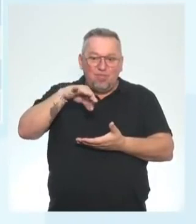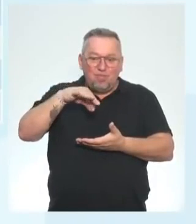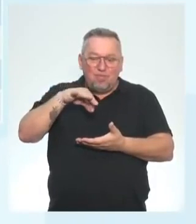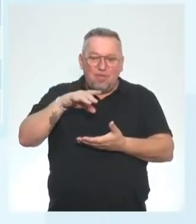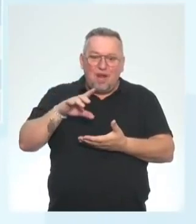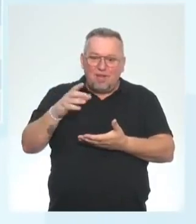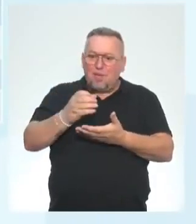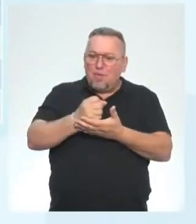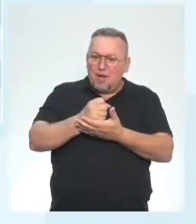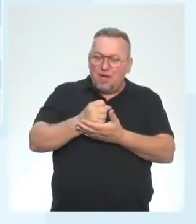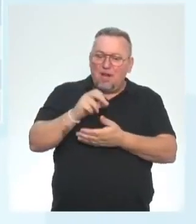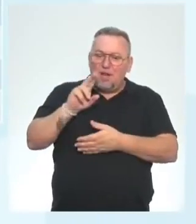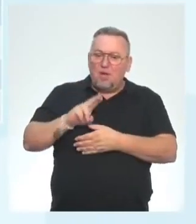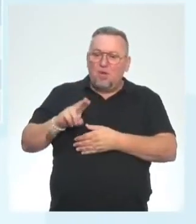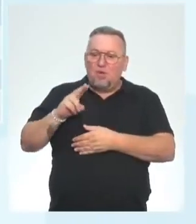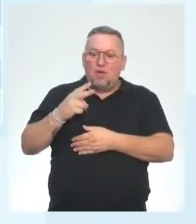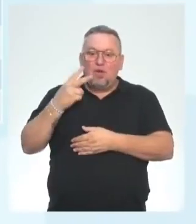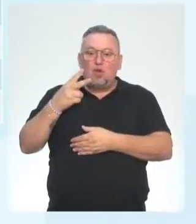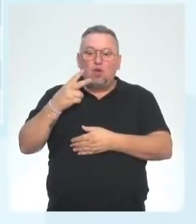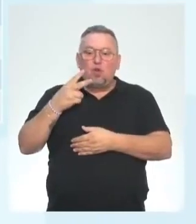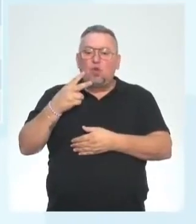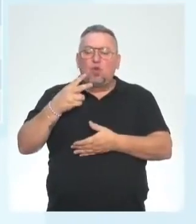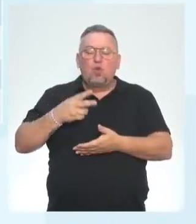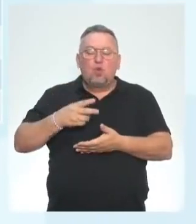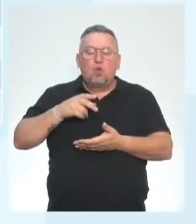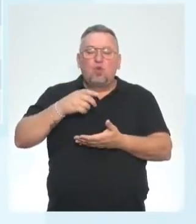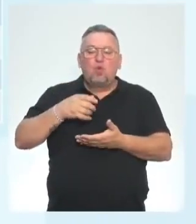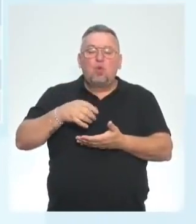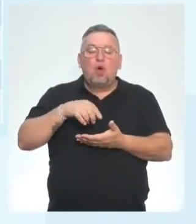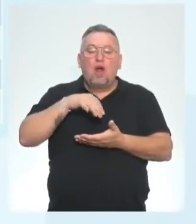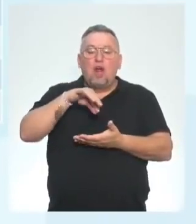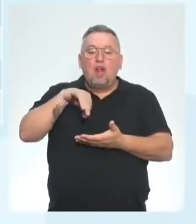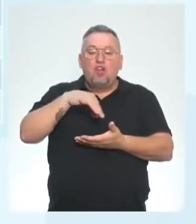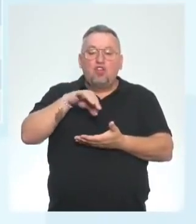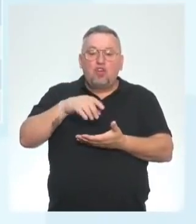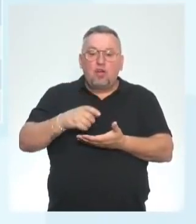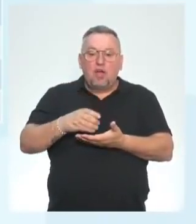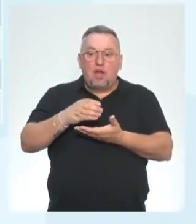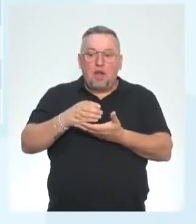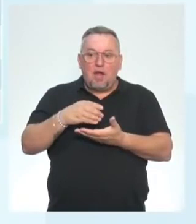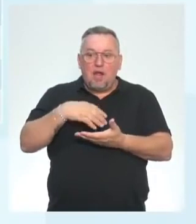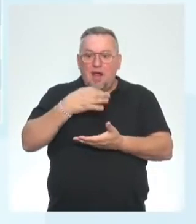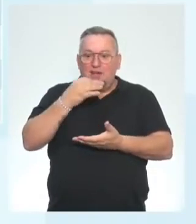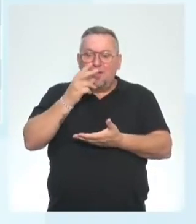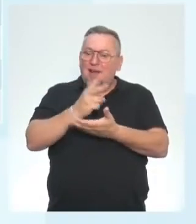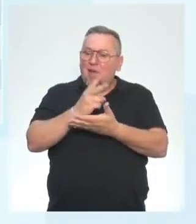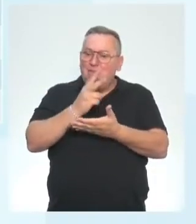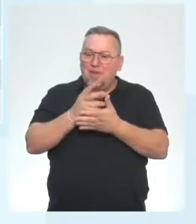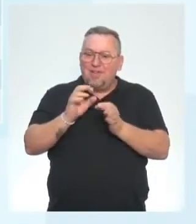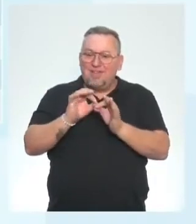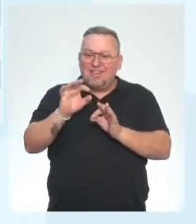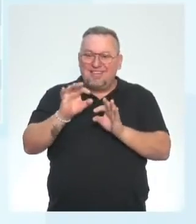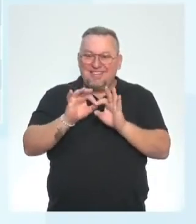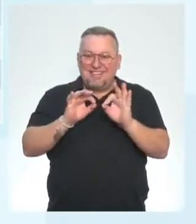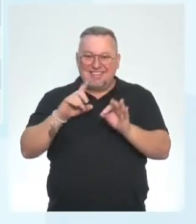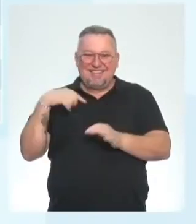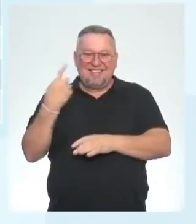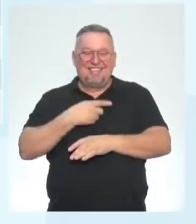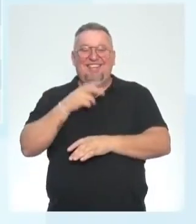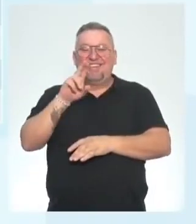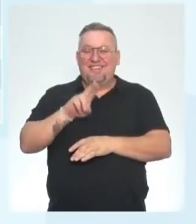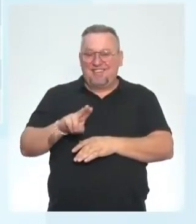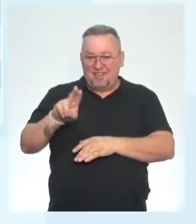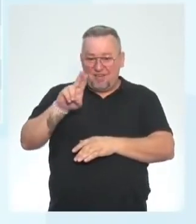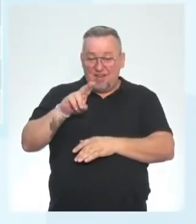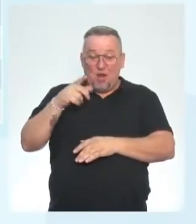que, usa lá 2 xícaras de farinha de trigo. Todo mundo acha que é a mesma medida, né? Nós utilizamos, como